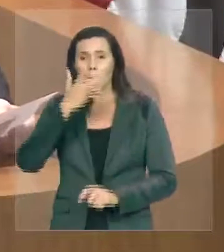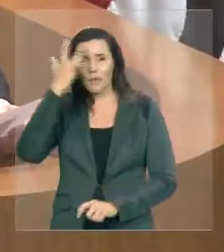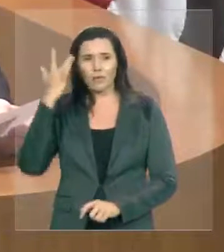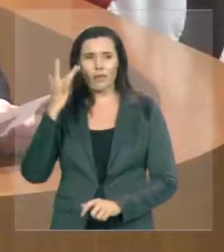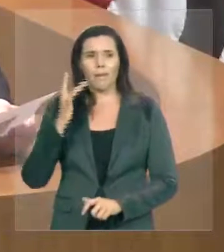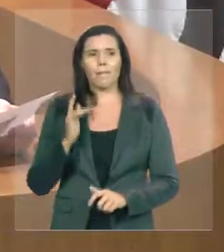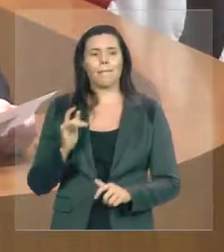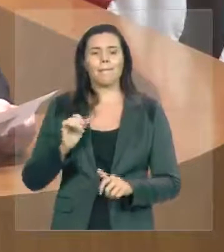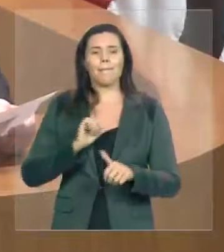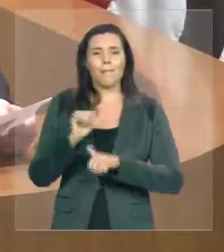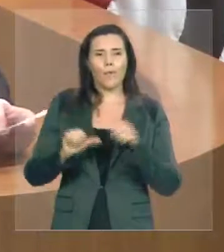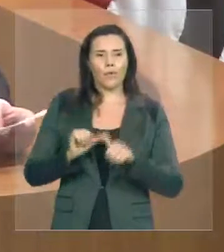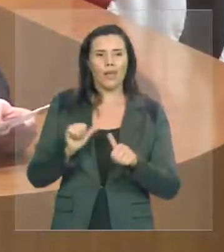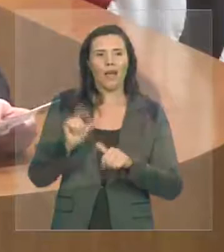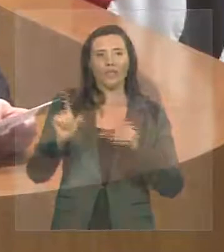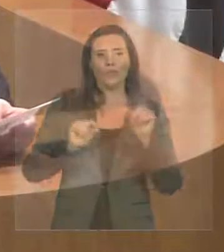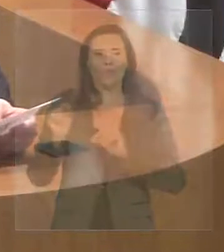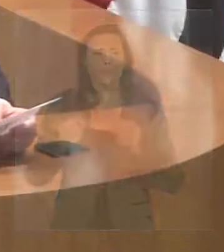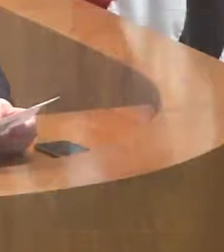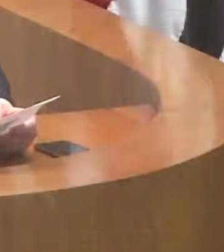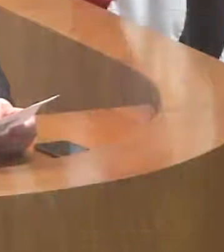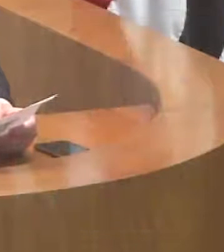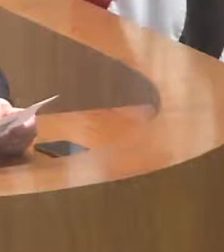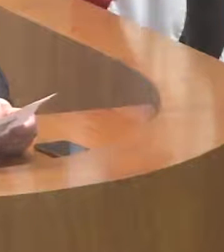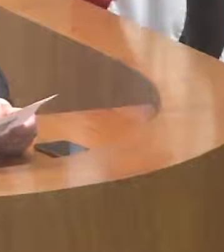com a licitação do transporte público,